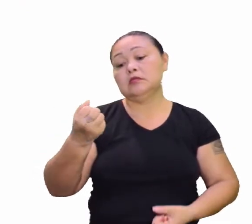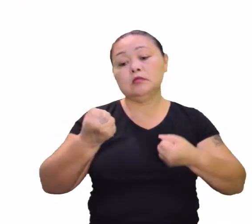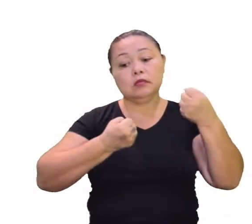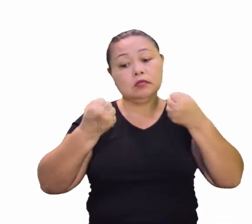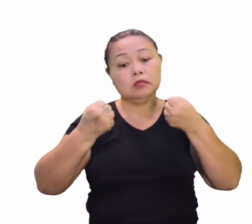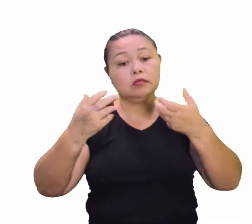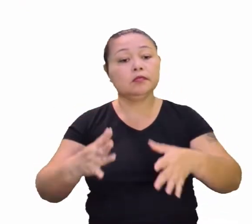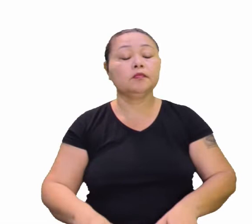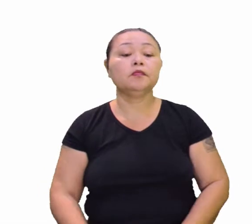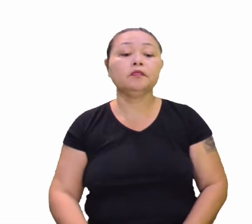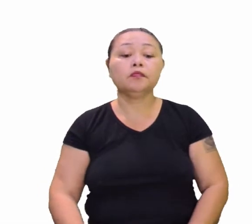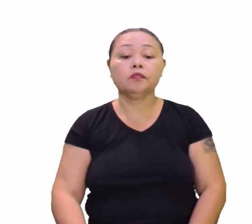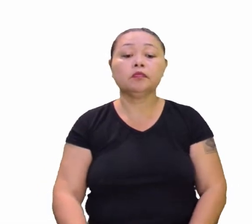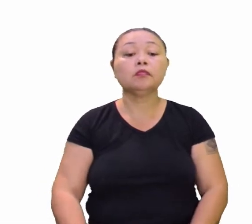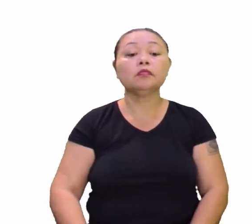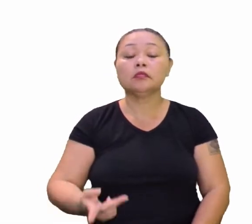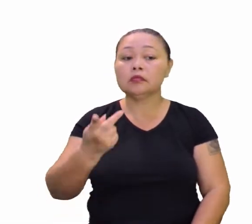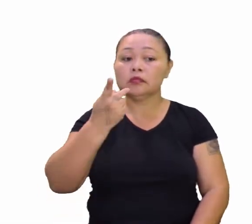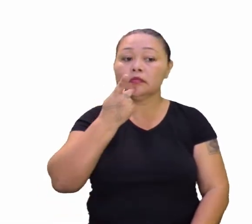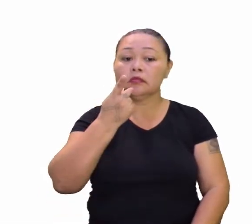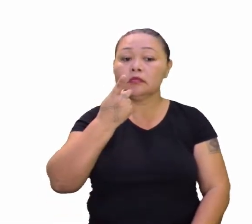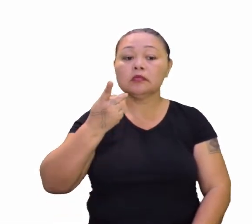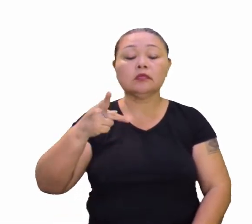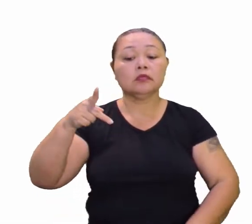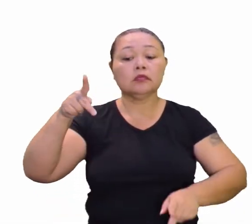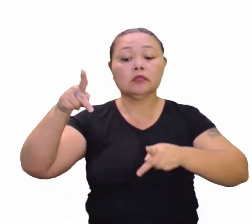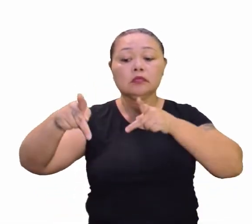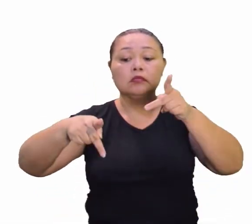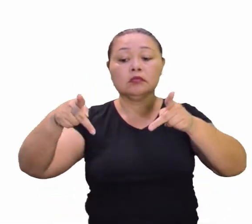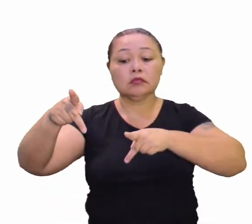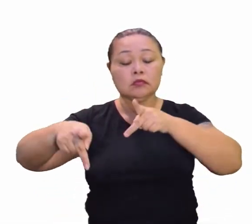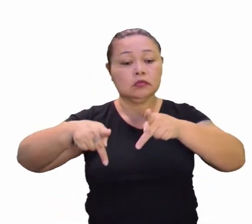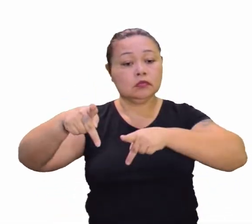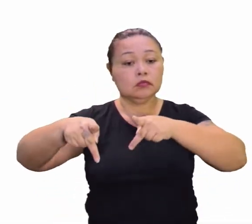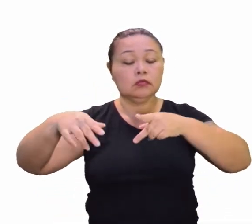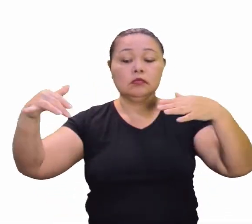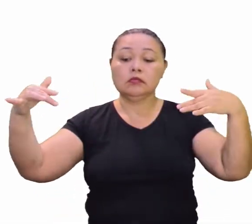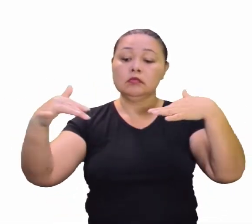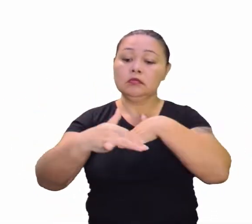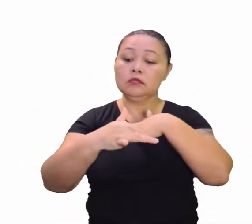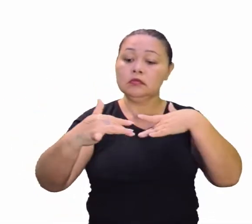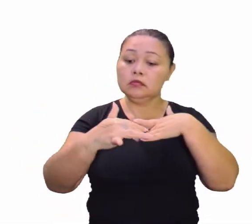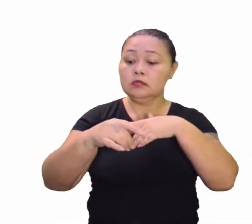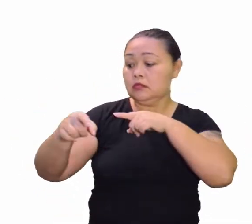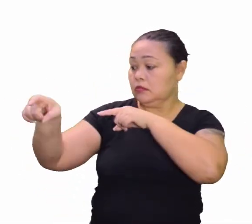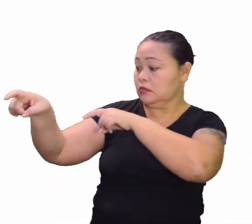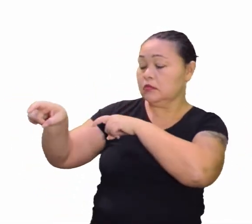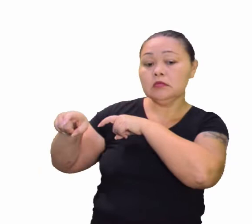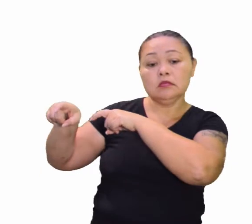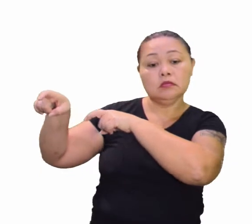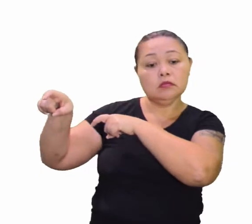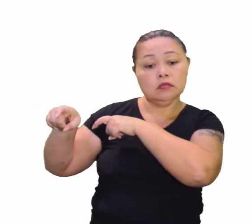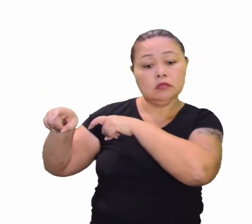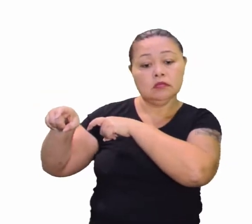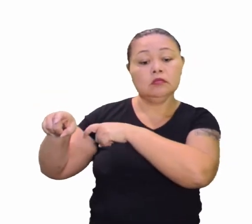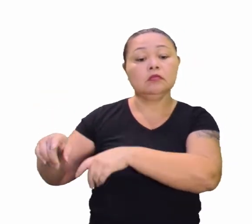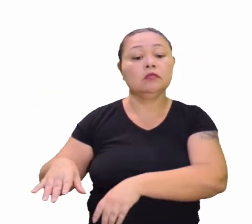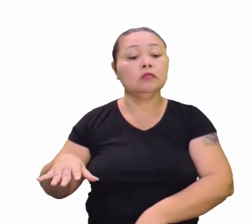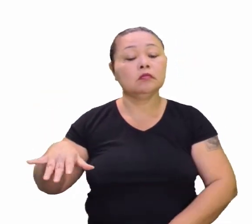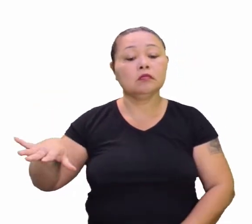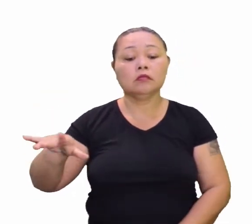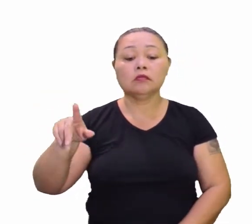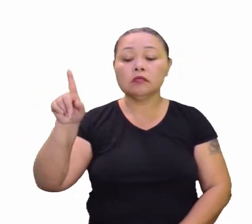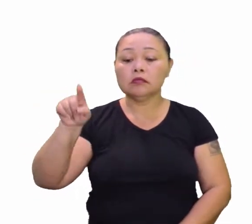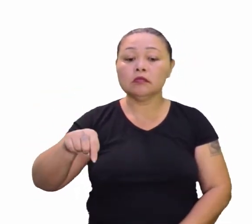Rondônia. Quando a gente fala de população, galera, urbana e população rural,